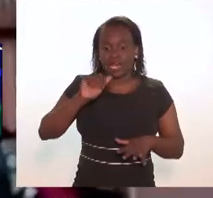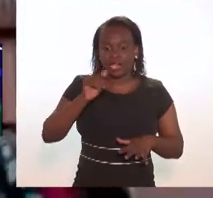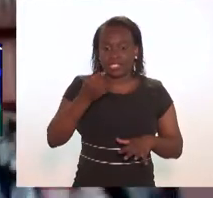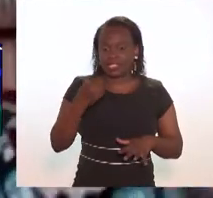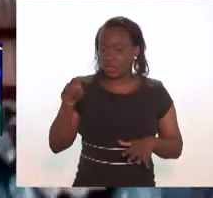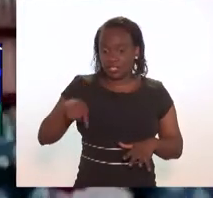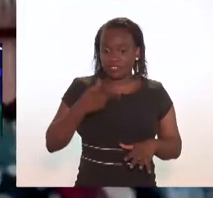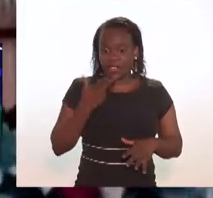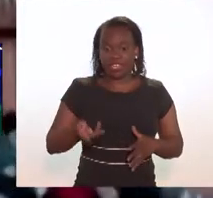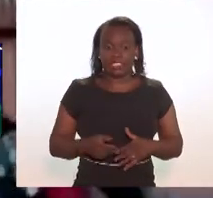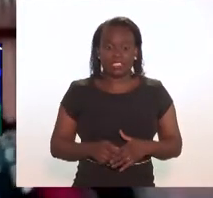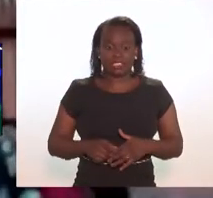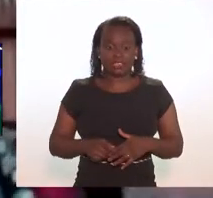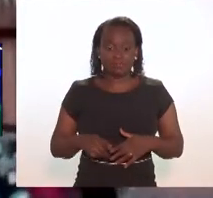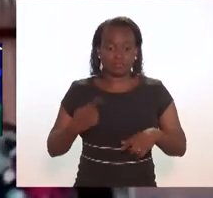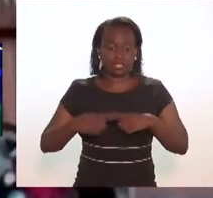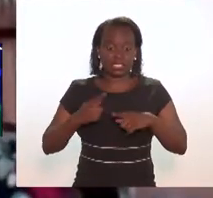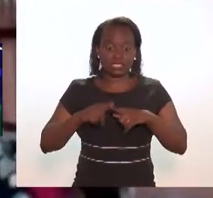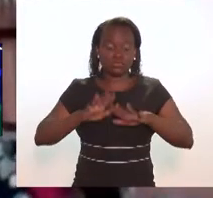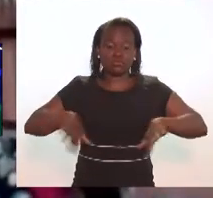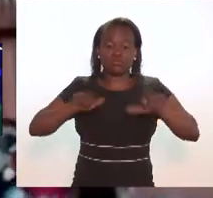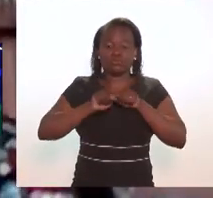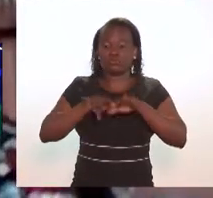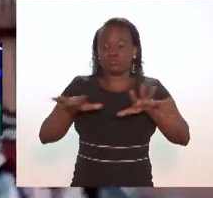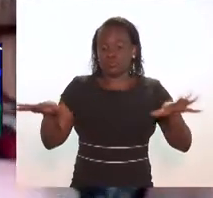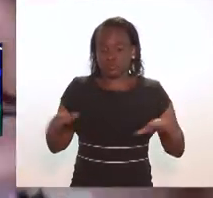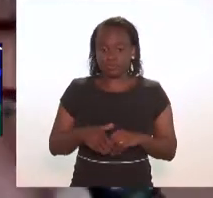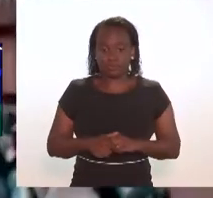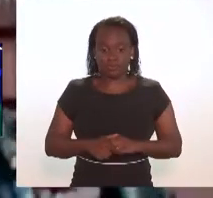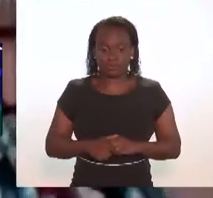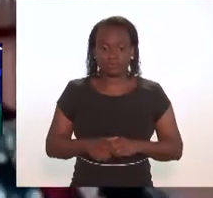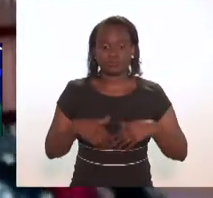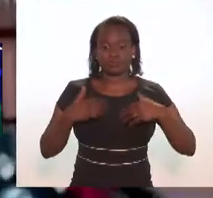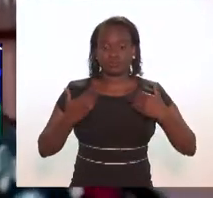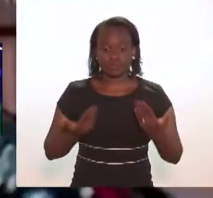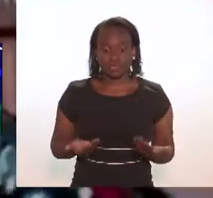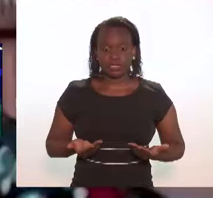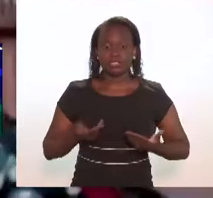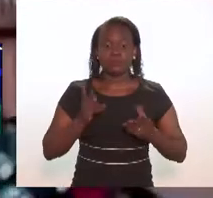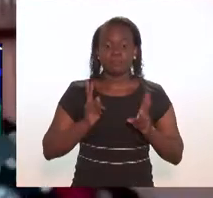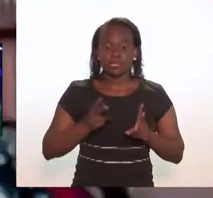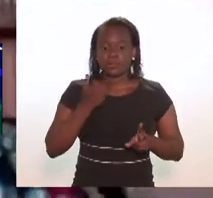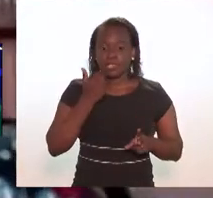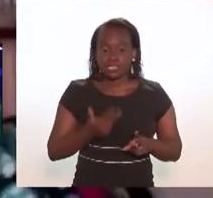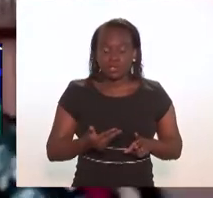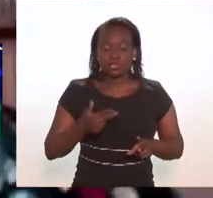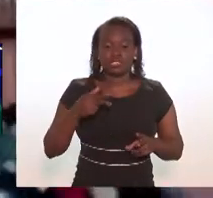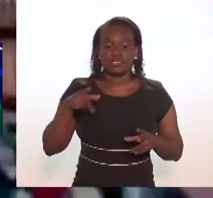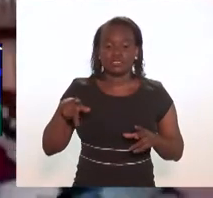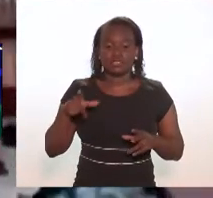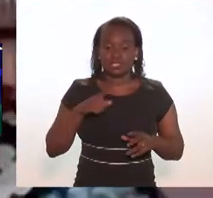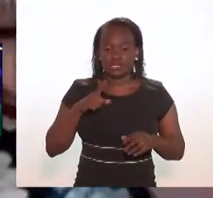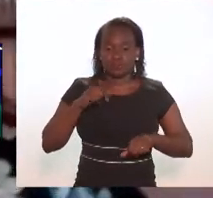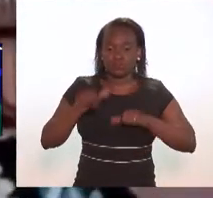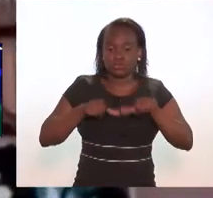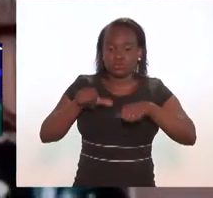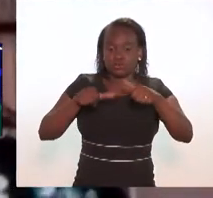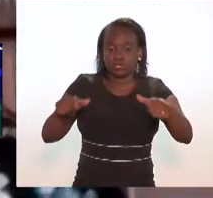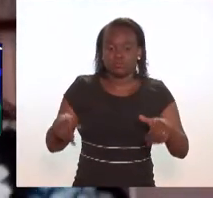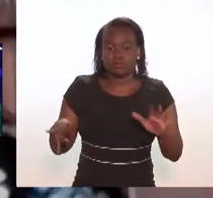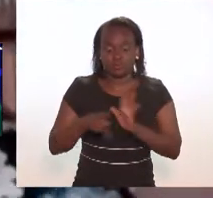aqui, porque virou cu falar lacração. Então, a própria linguagem pajubá tem origem no Nagô e no